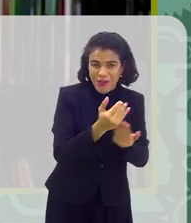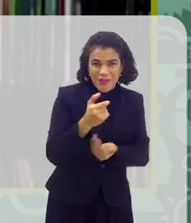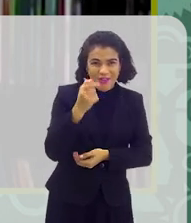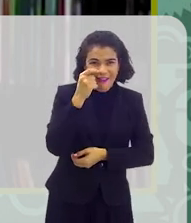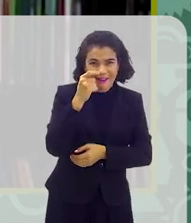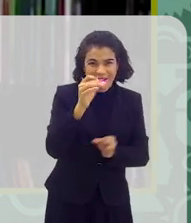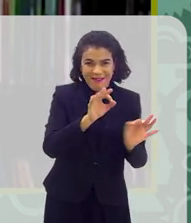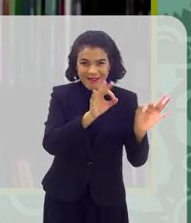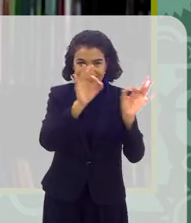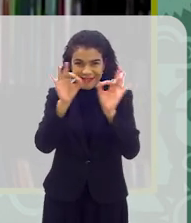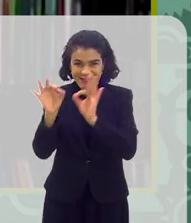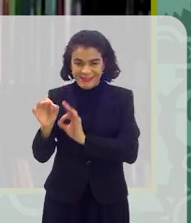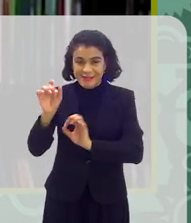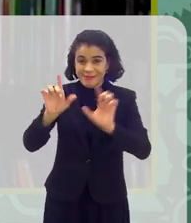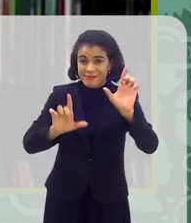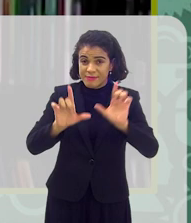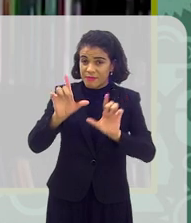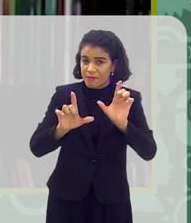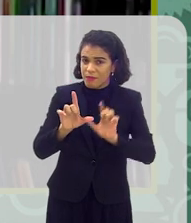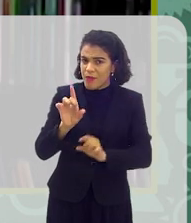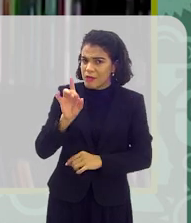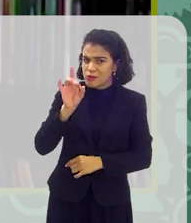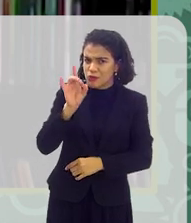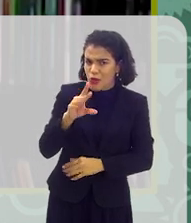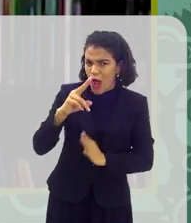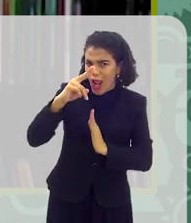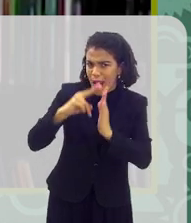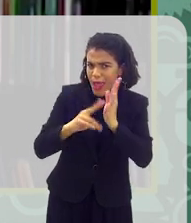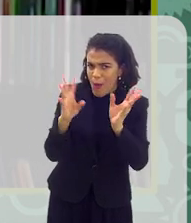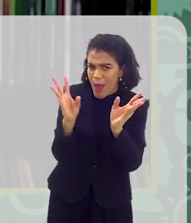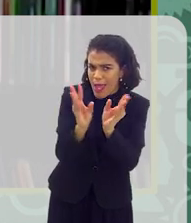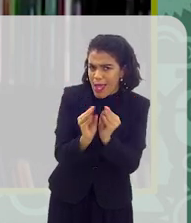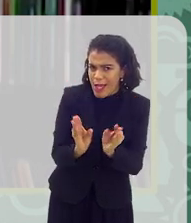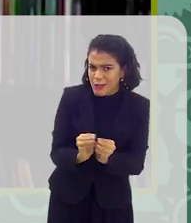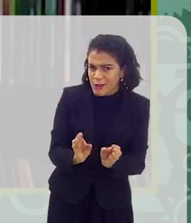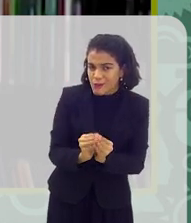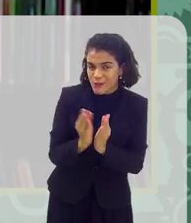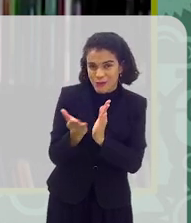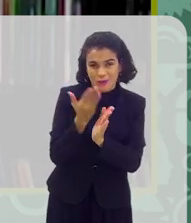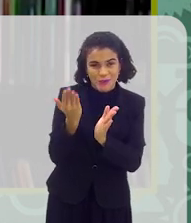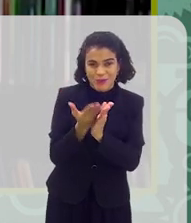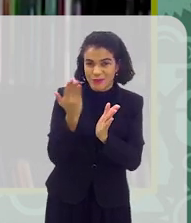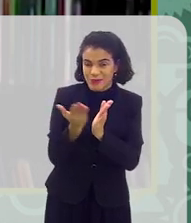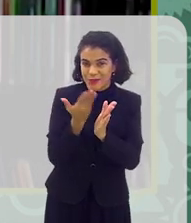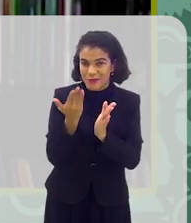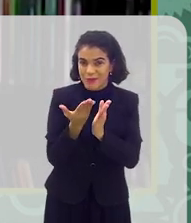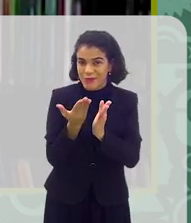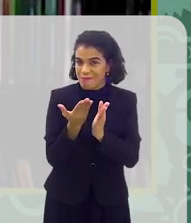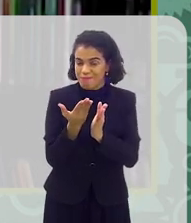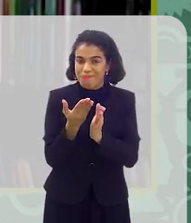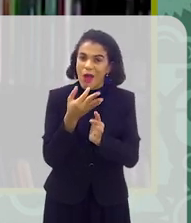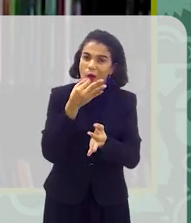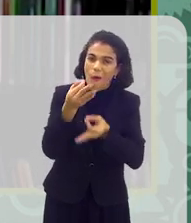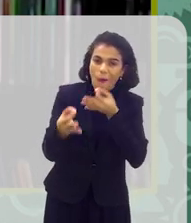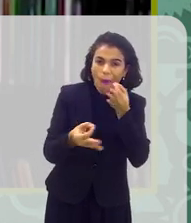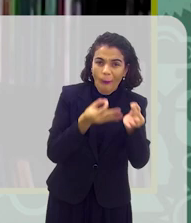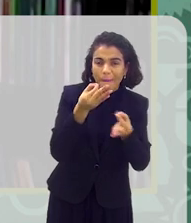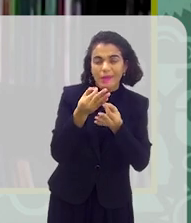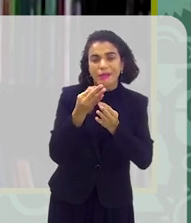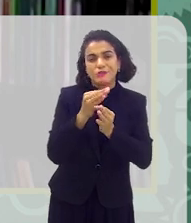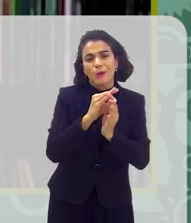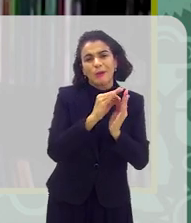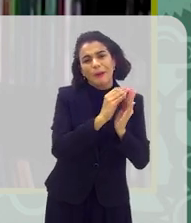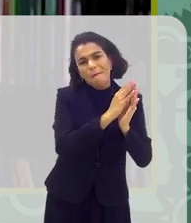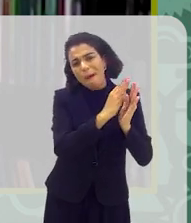ouvindo, é como dizer o seguinte: não basta ler o resumo de um livro para você comentar sobre